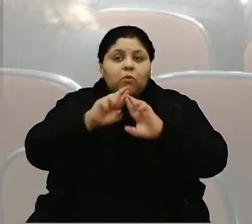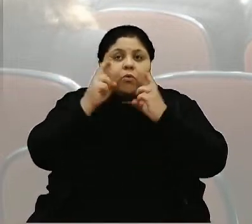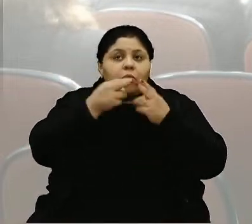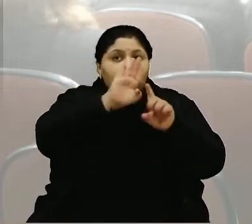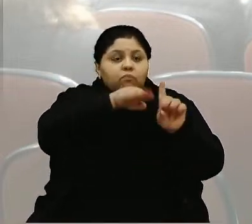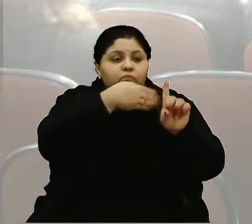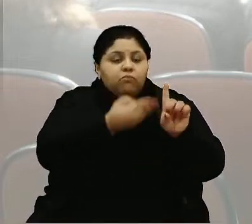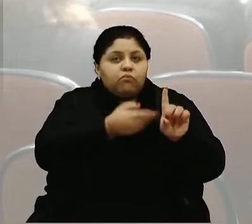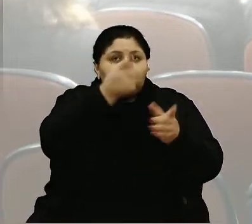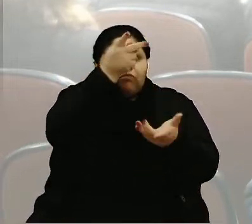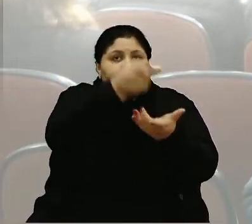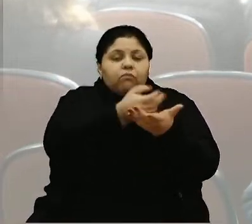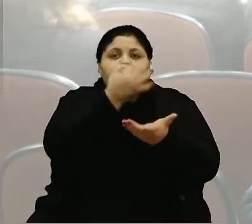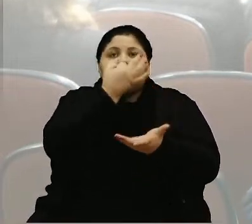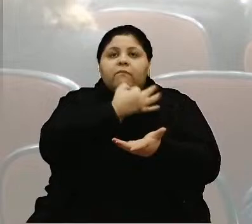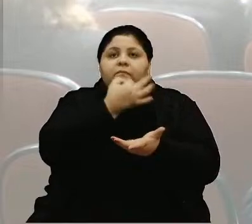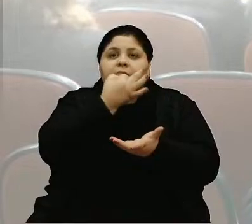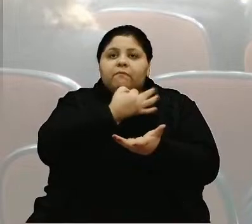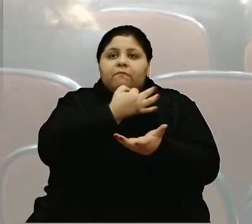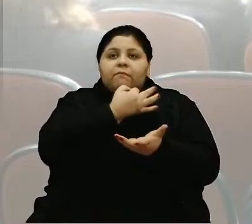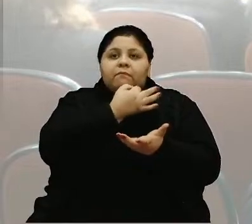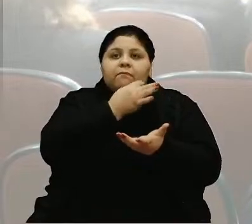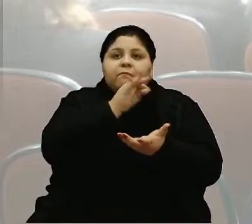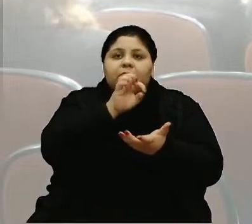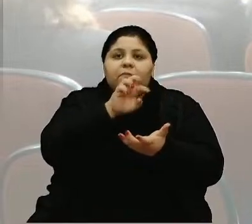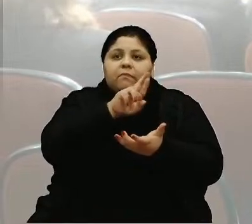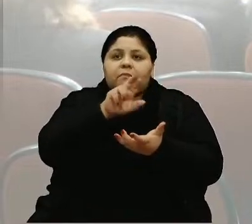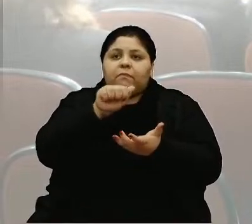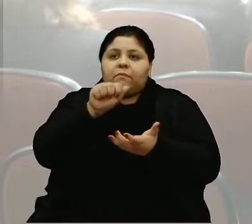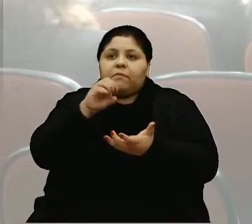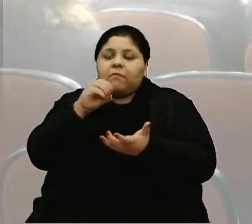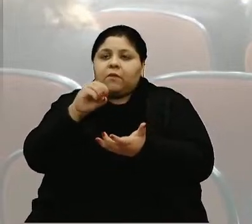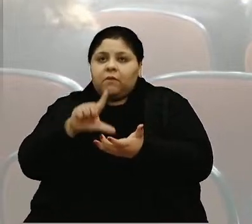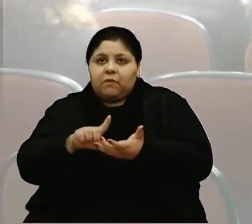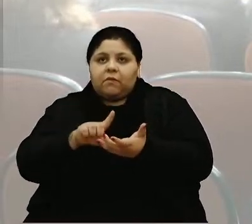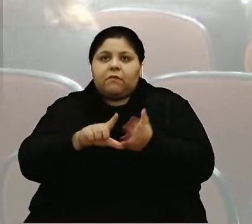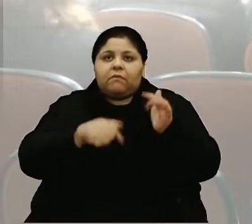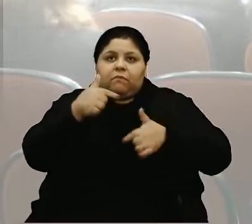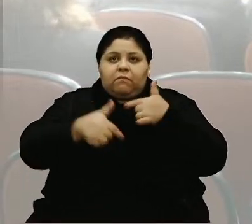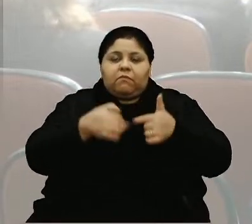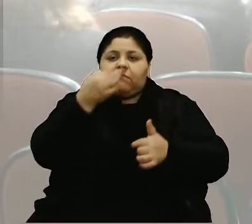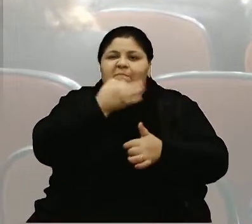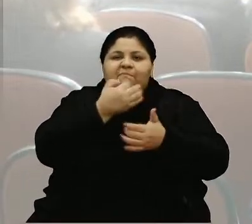do Prêmio Caxias do Sul para a Terra Sol, que atua em Caxias do Sul desde